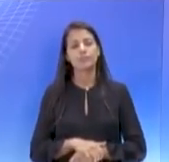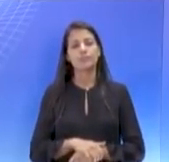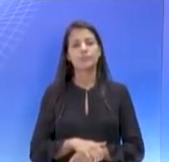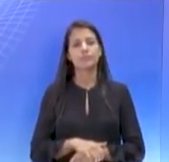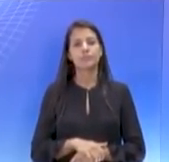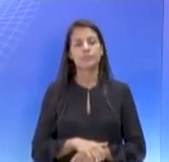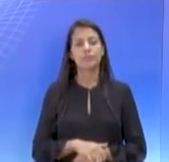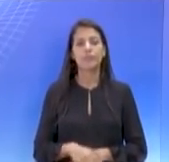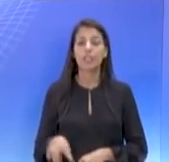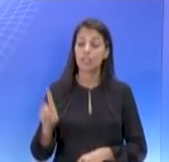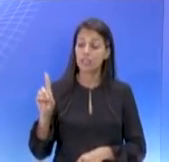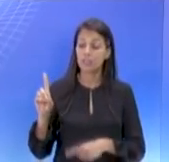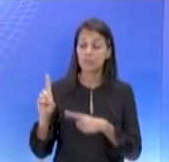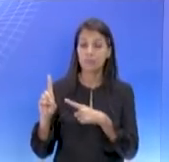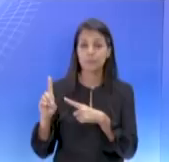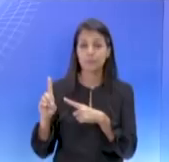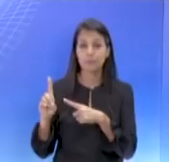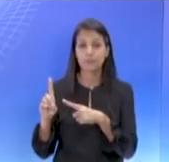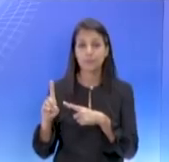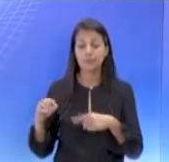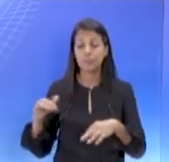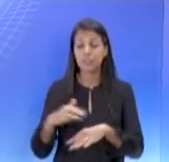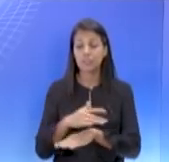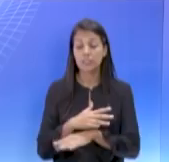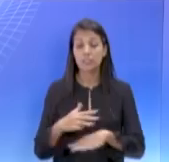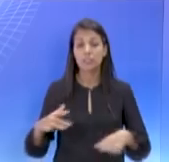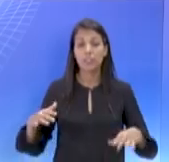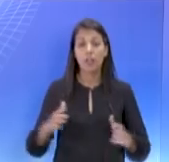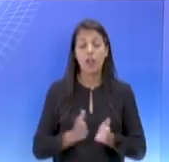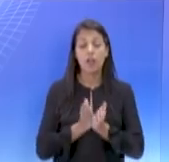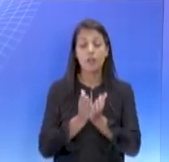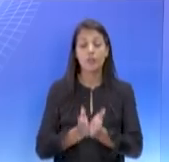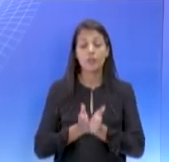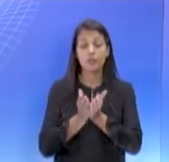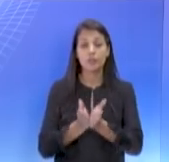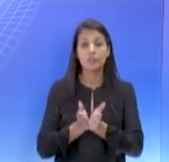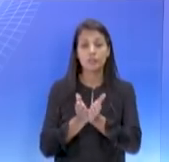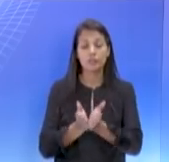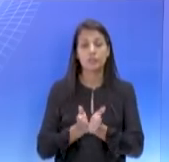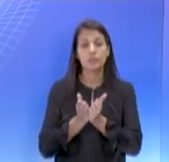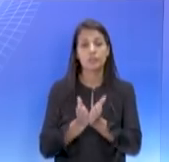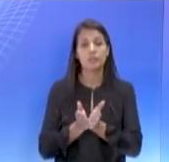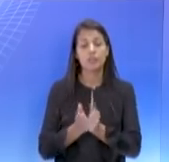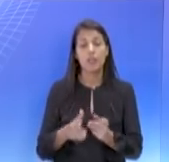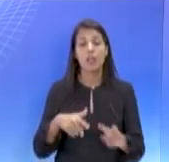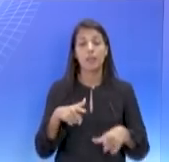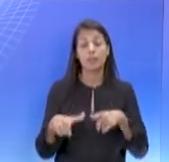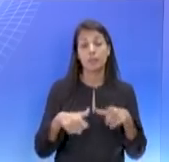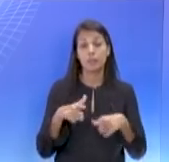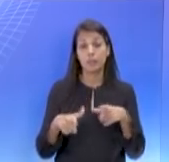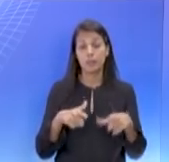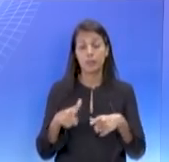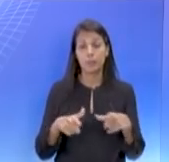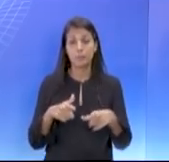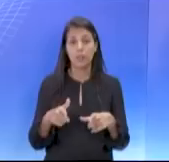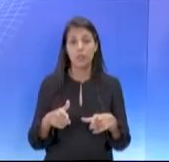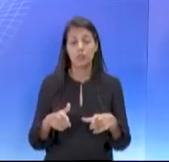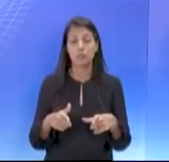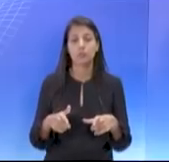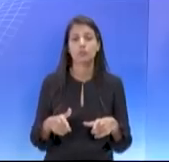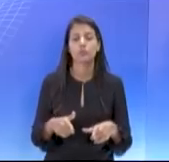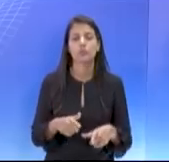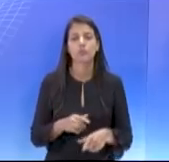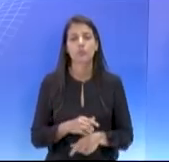Vamos ver se dá para descartar a D e a E, para a gente ficar só com 2. Letra D. Tráfico transatlântico de mão de obra